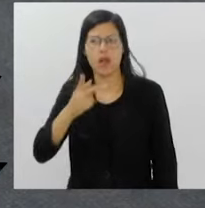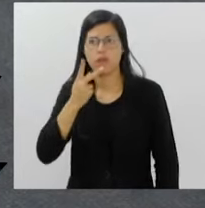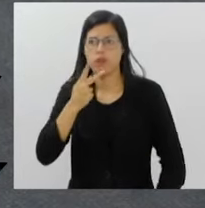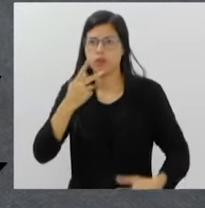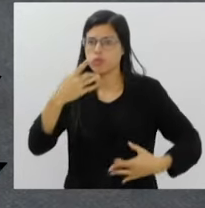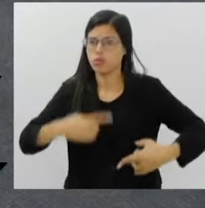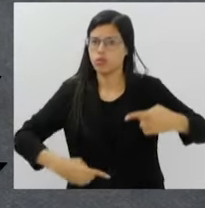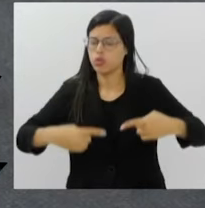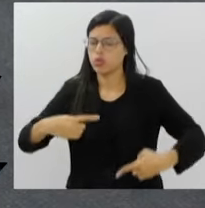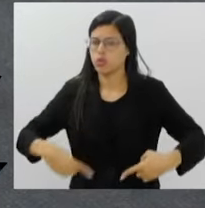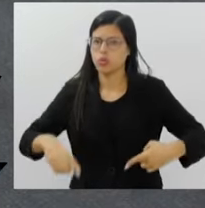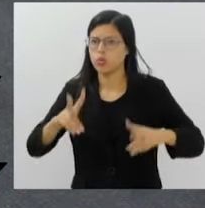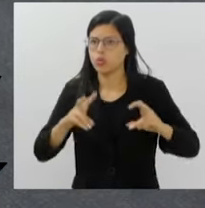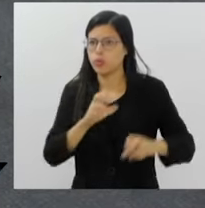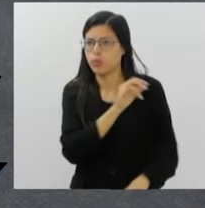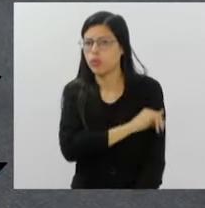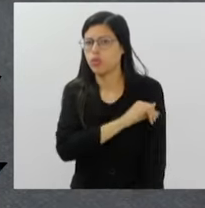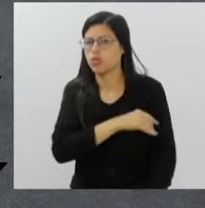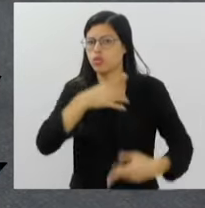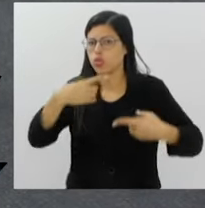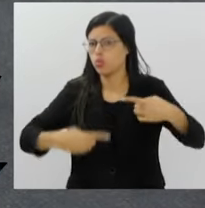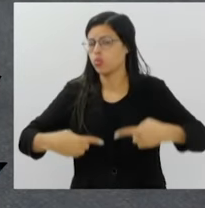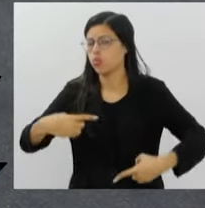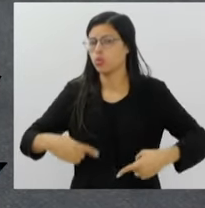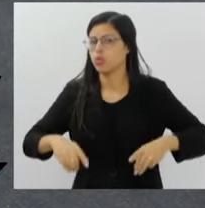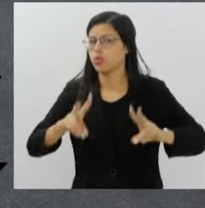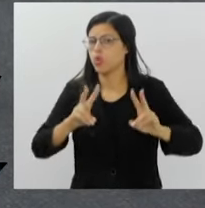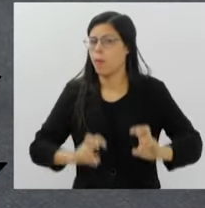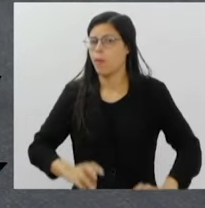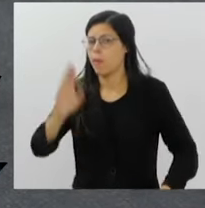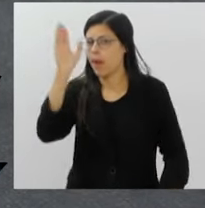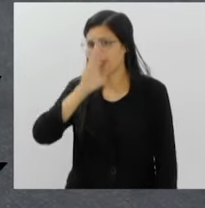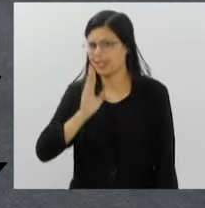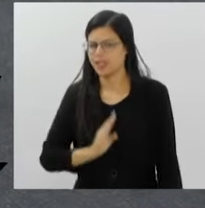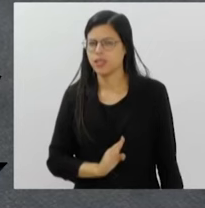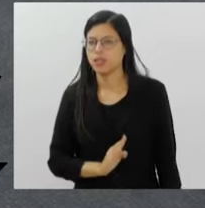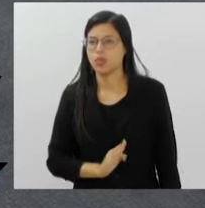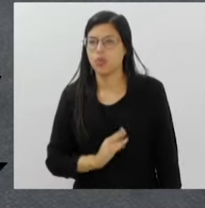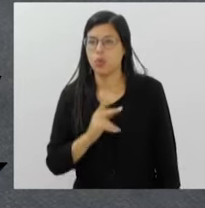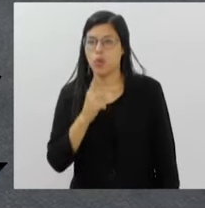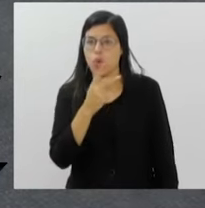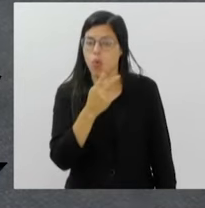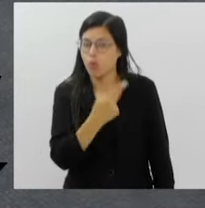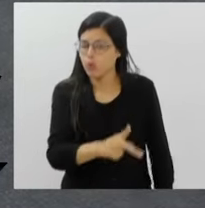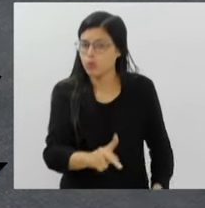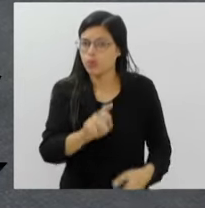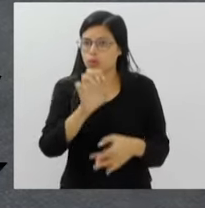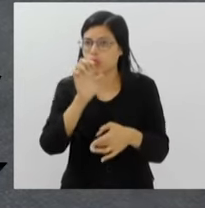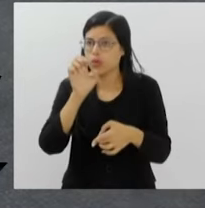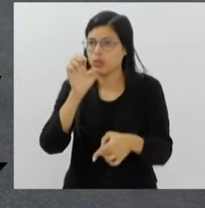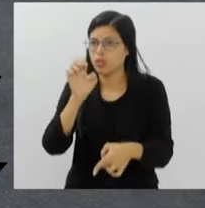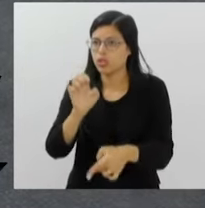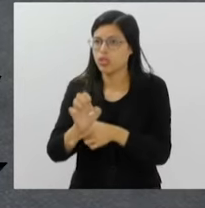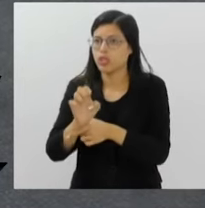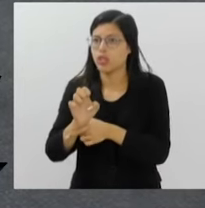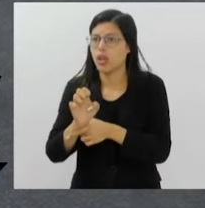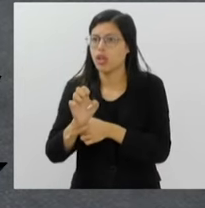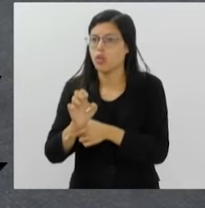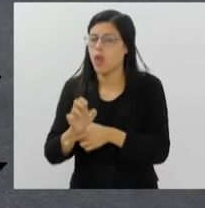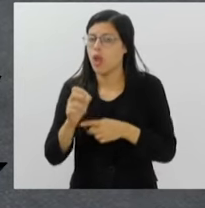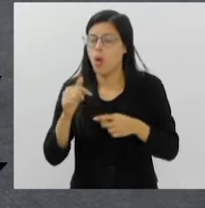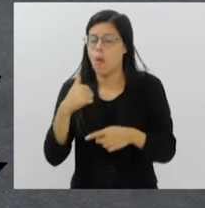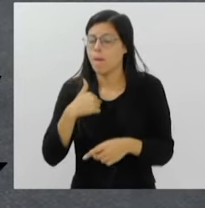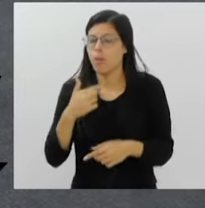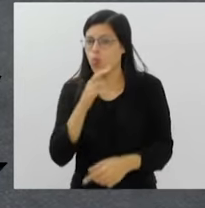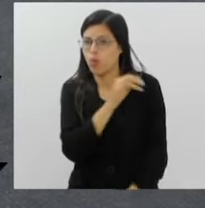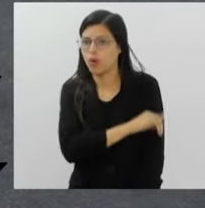vamos discutir sobre o Brasil. O seu estado hoje, o estado de vocês, era o meu no passado. E o